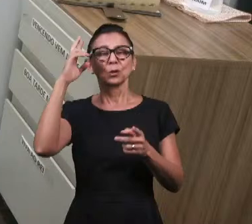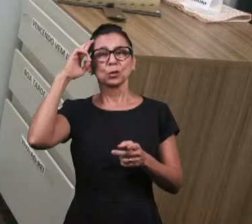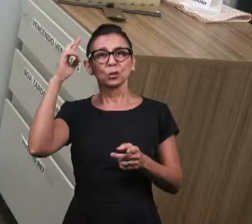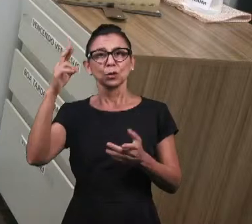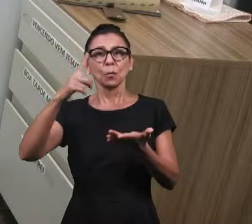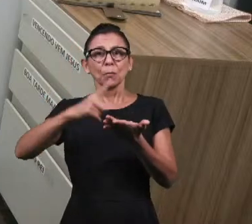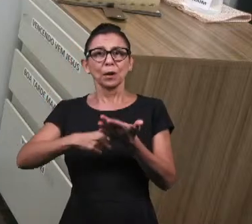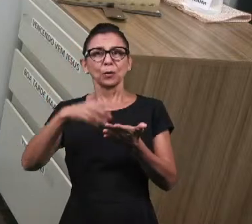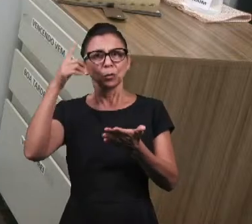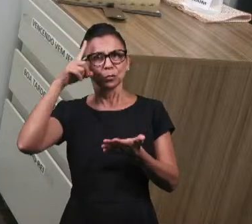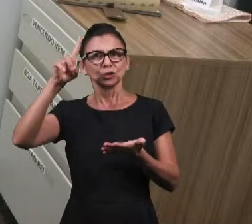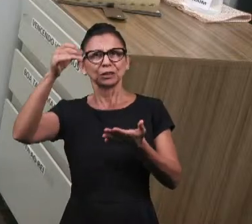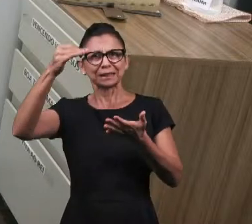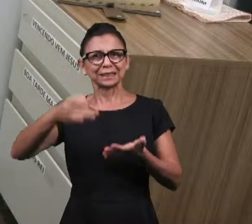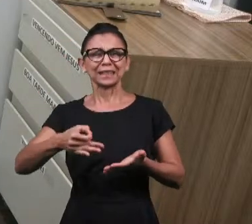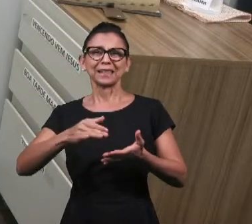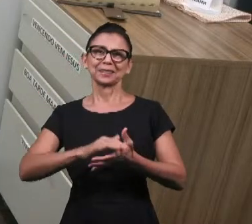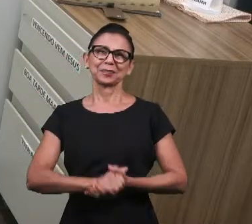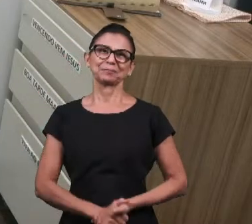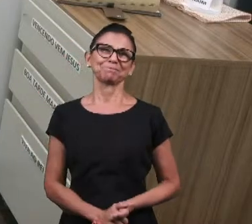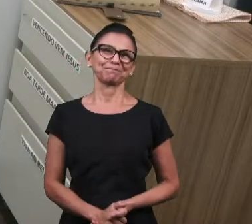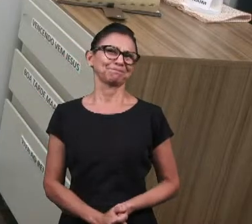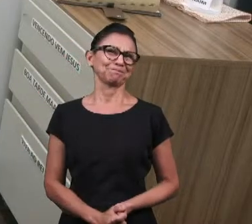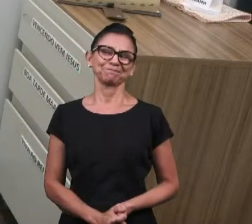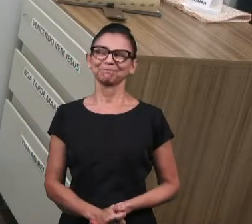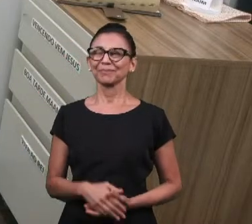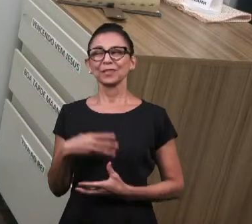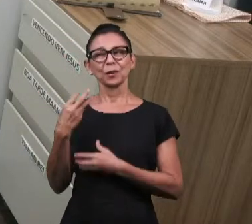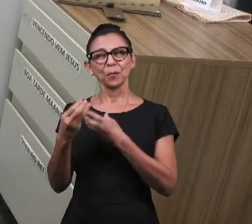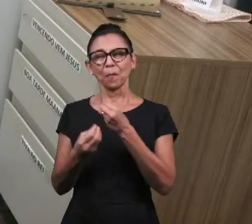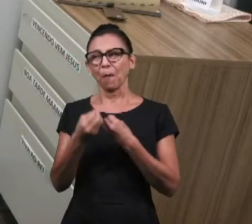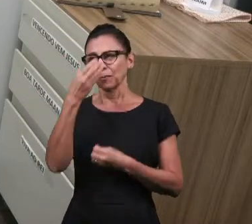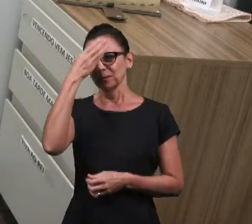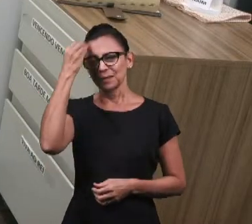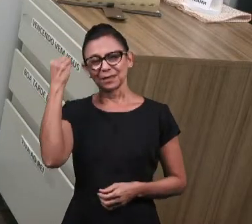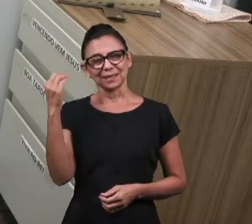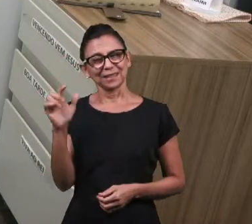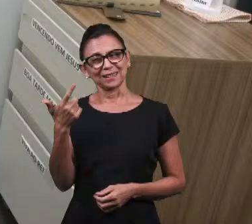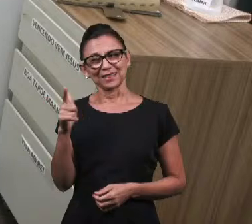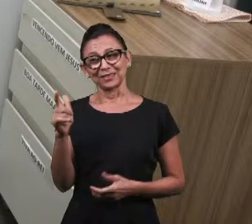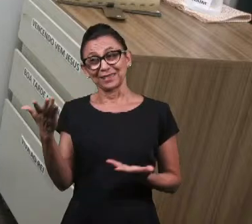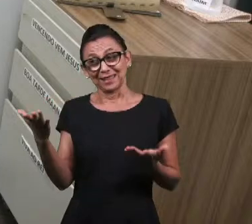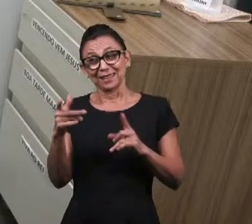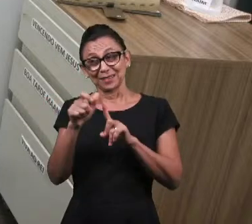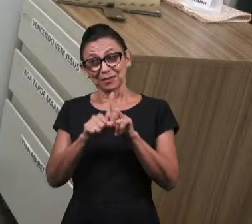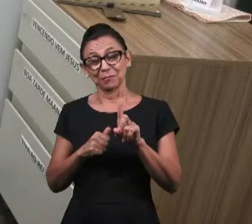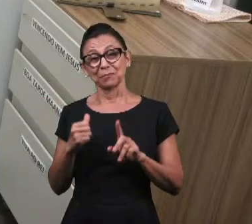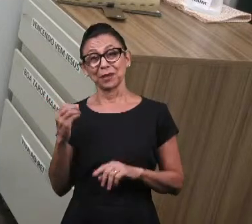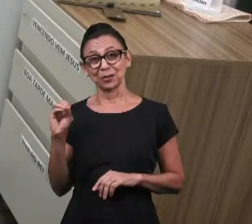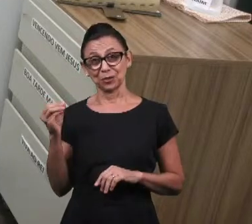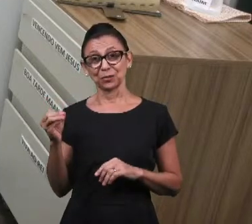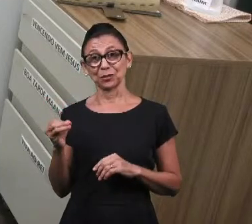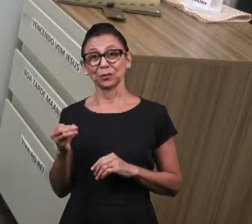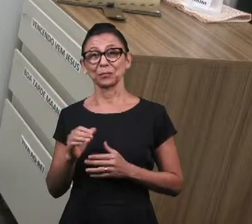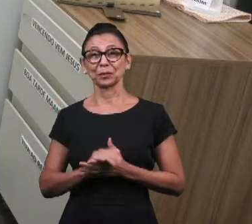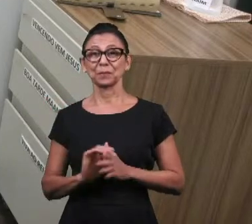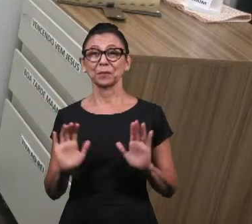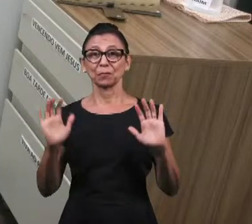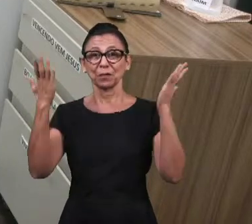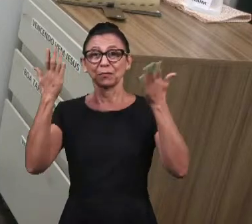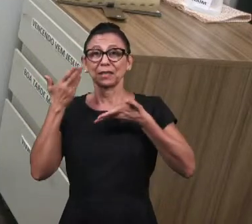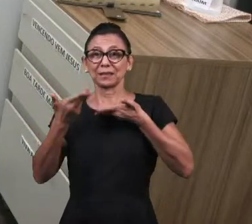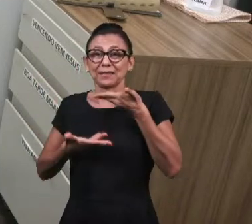a Jesus, ou seja, não tem como esquecer, né, pastor Júlio César, o mês de outubro, festa da dedicação. Quantos irmãos que